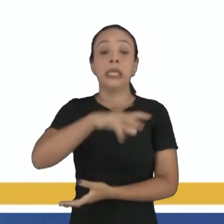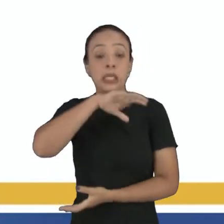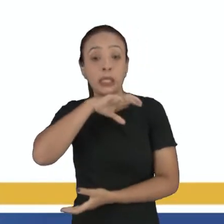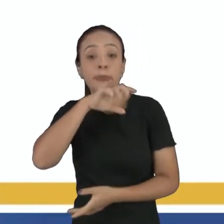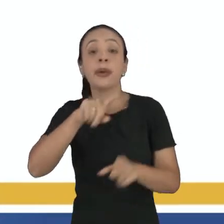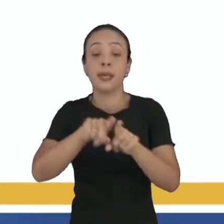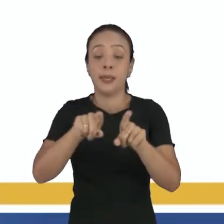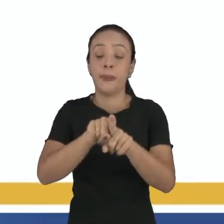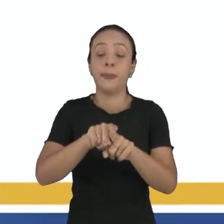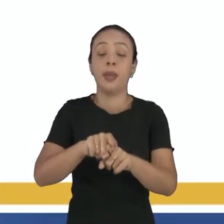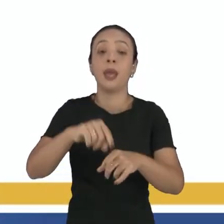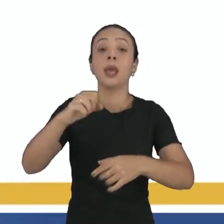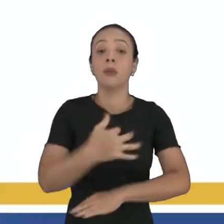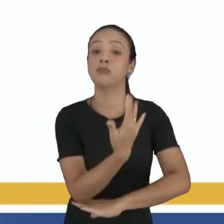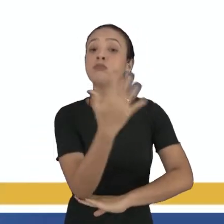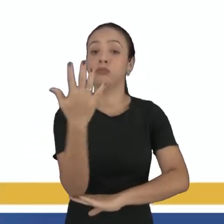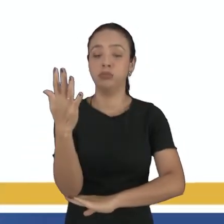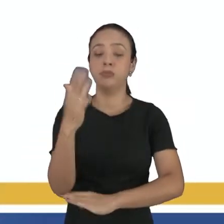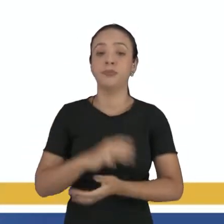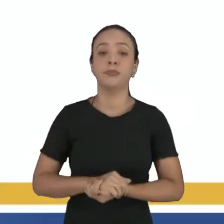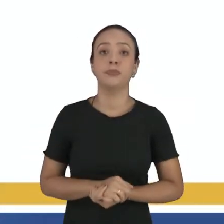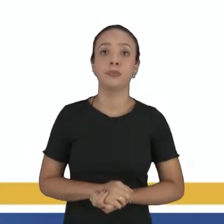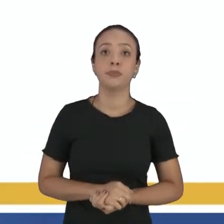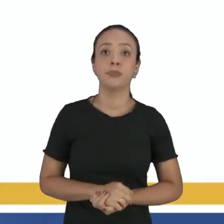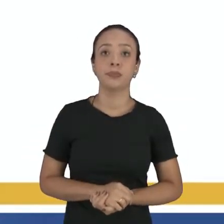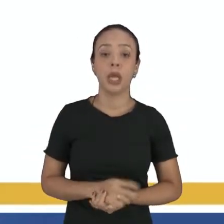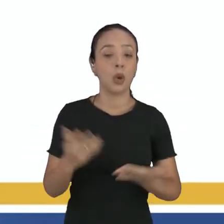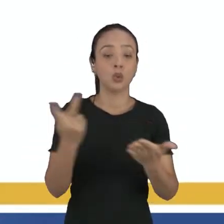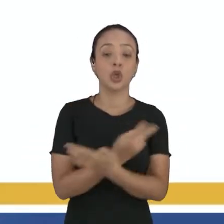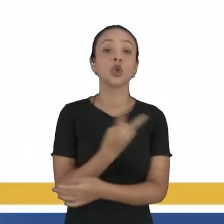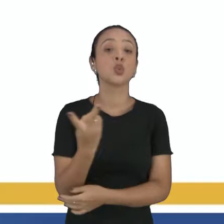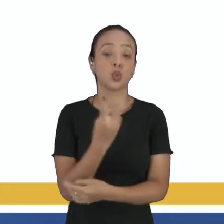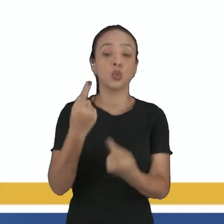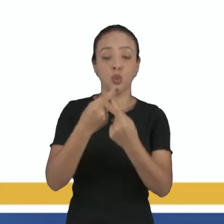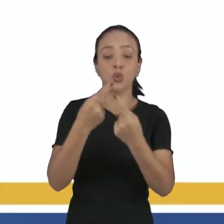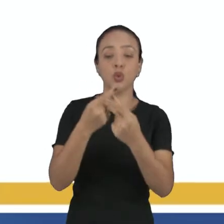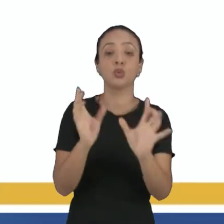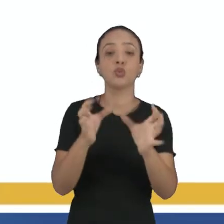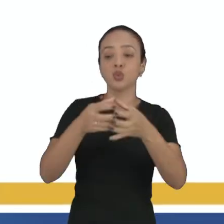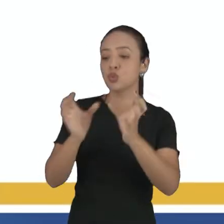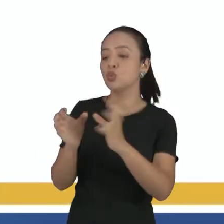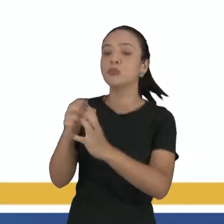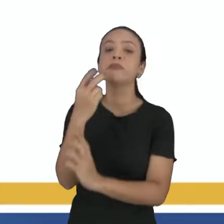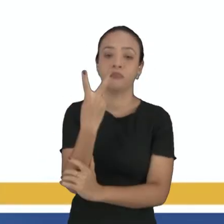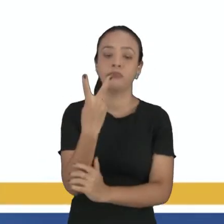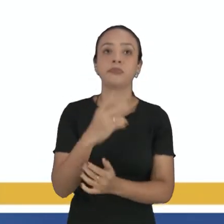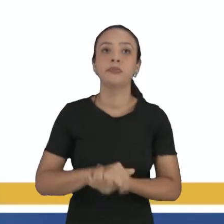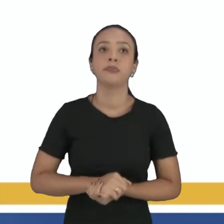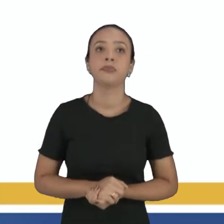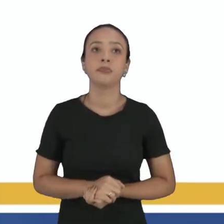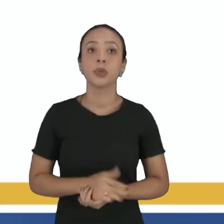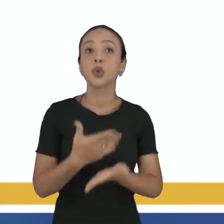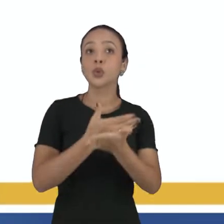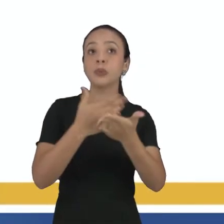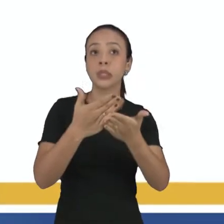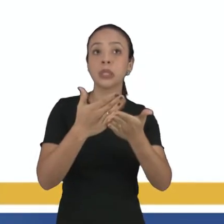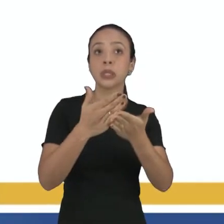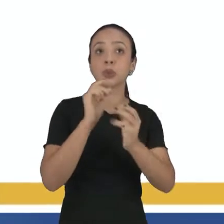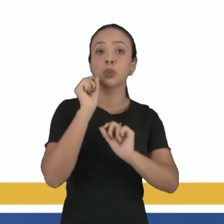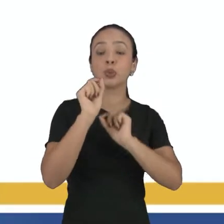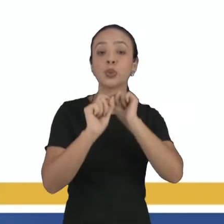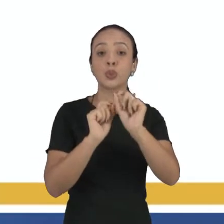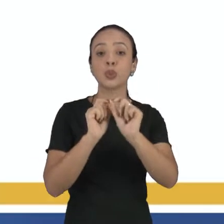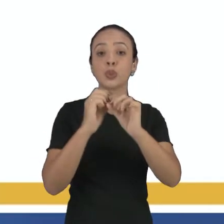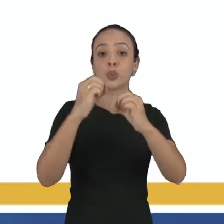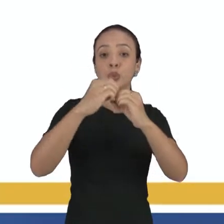e plantas e reprodução sexuada em animais e plantas, tá? Acontecem os dois tipos nos dois grupos, tá? Começando pela